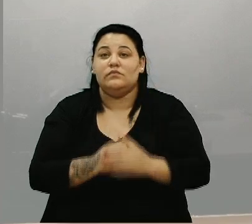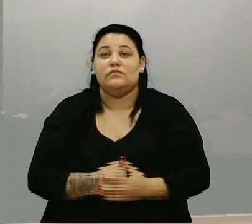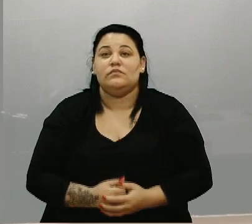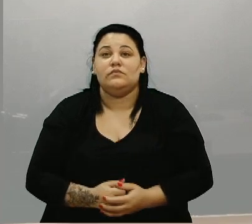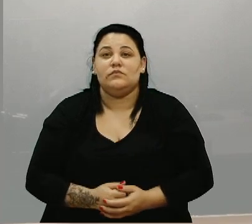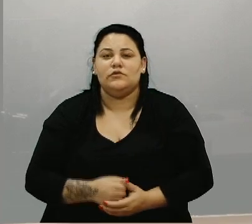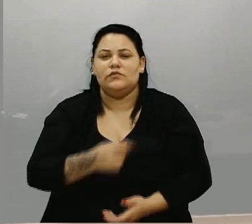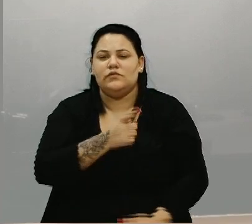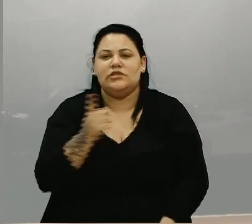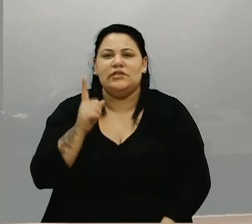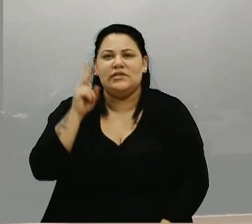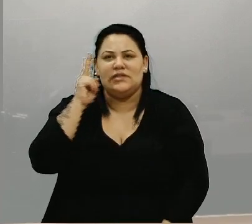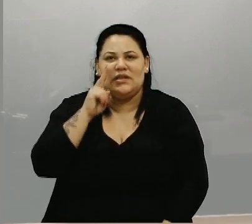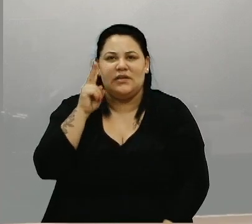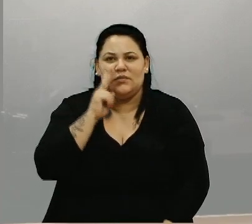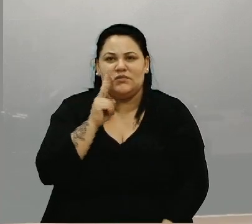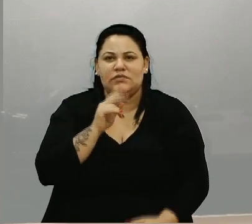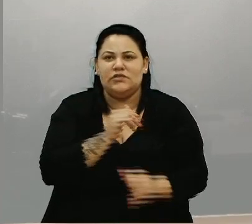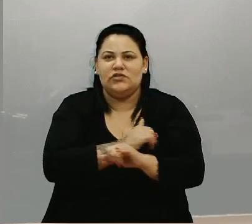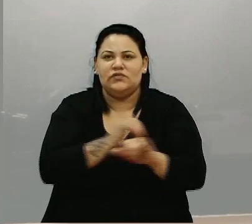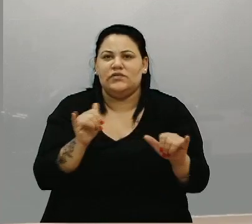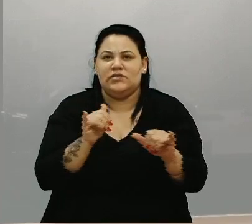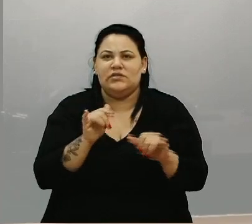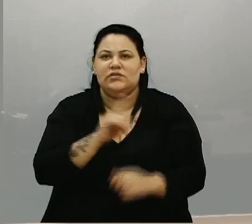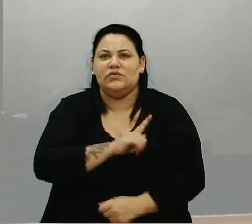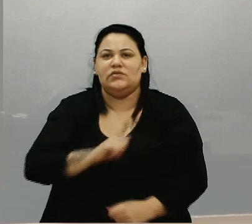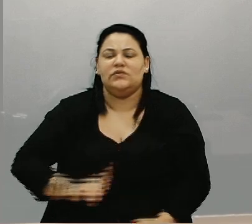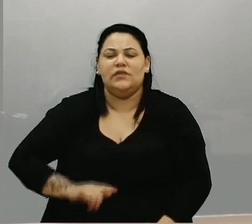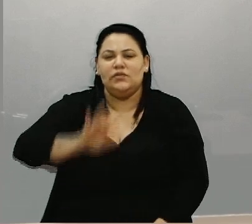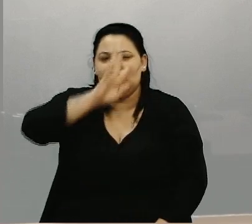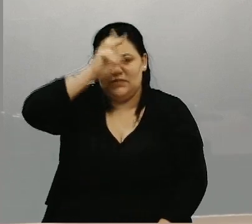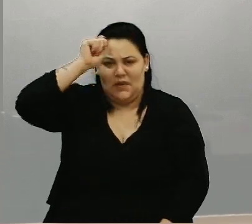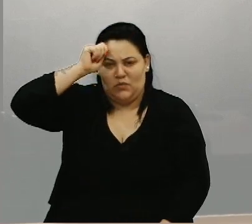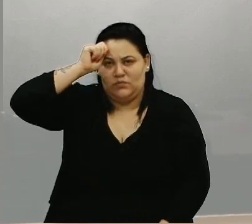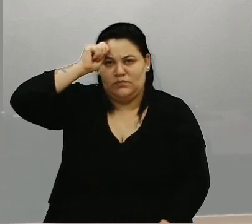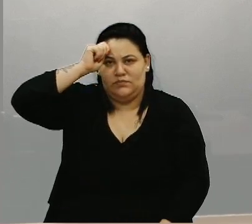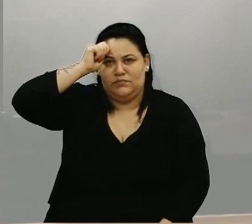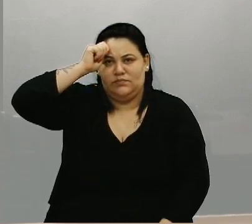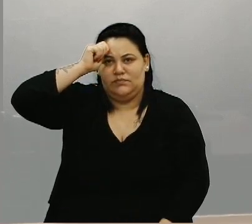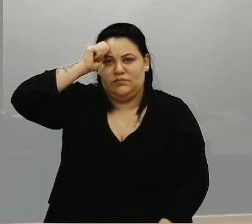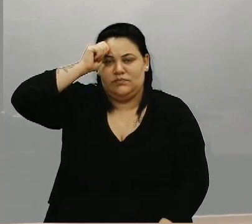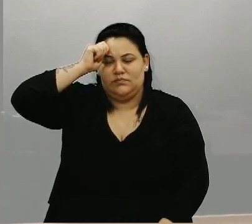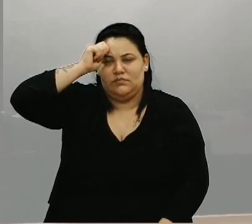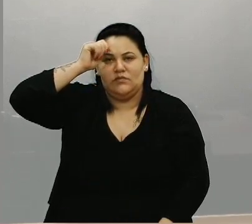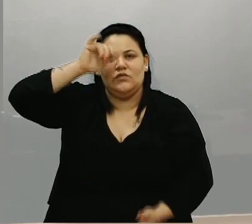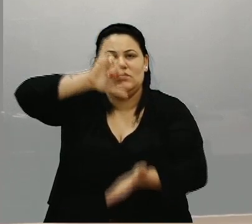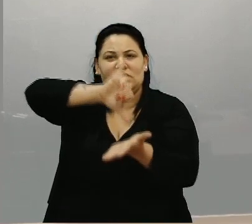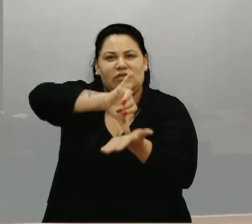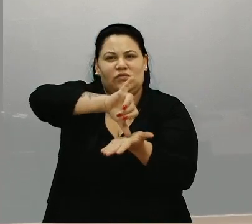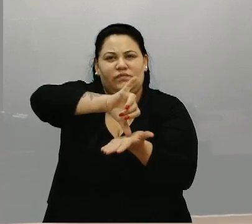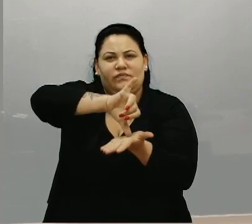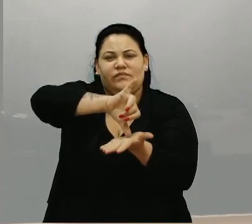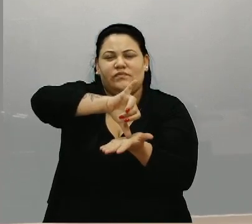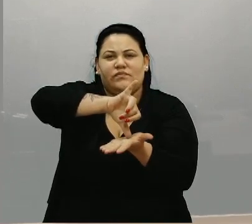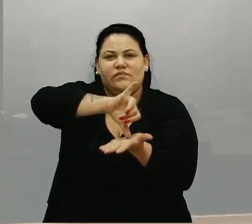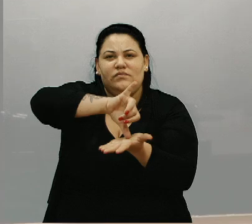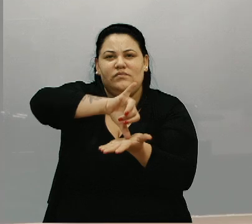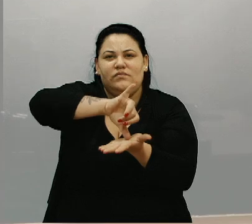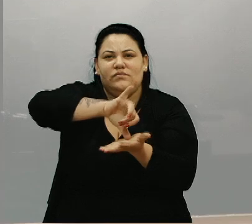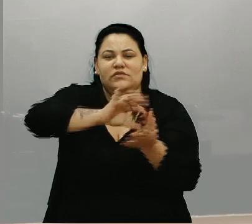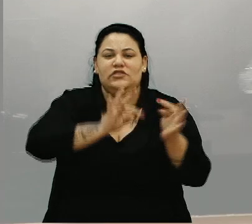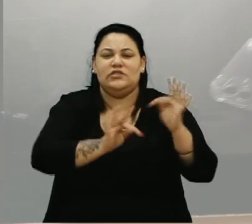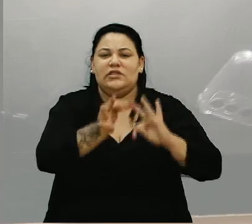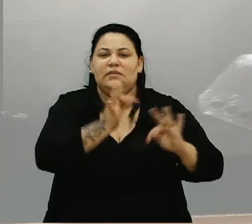vocês lembram do anúncio do governo municipal daquele centro de tratamento